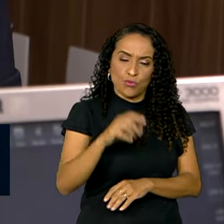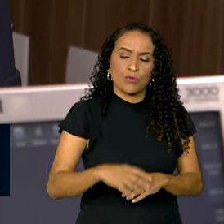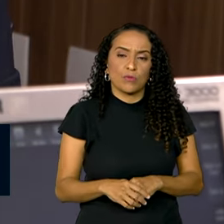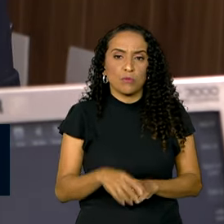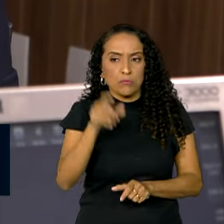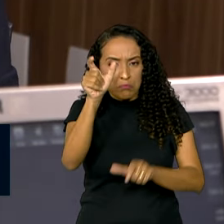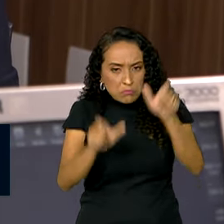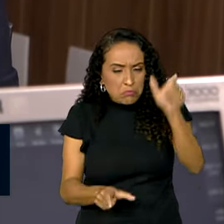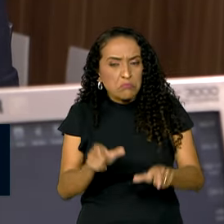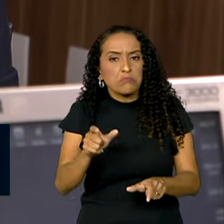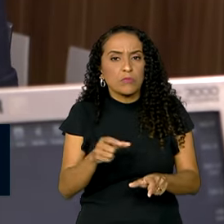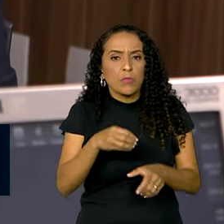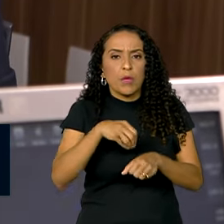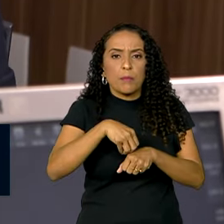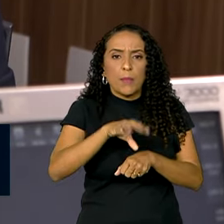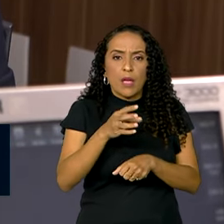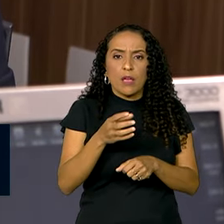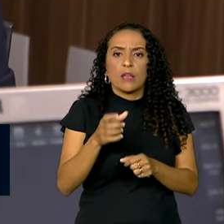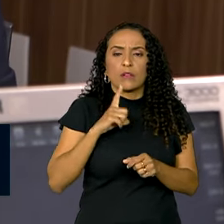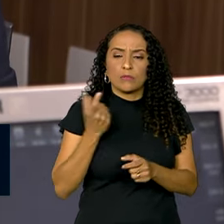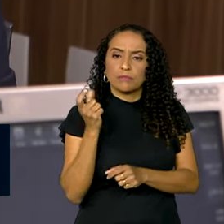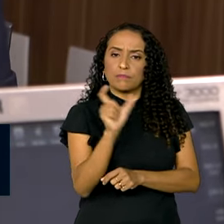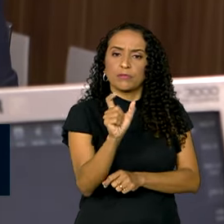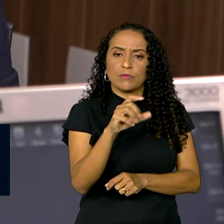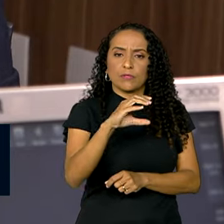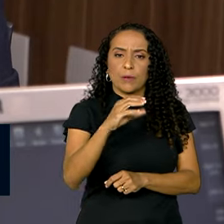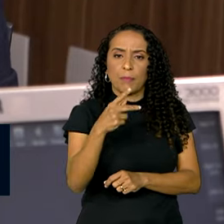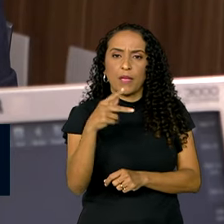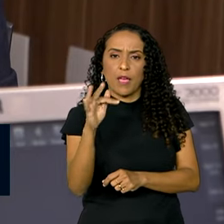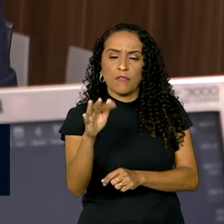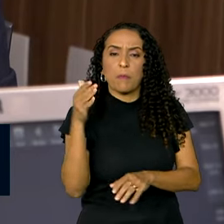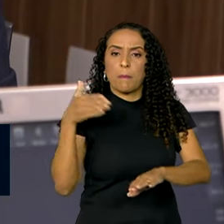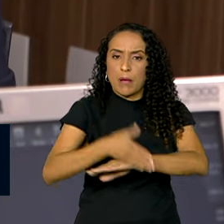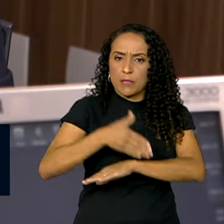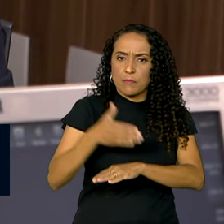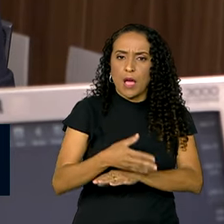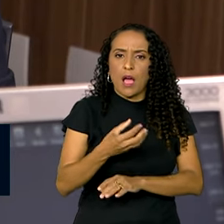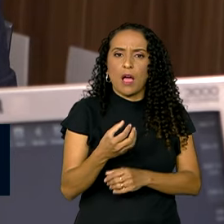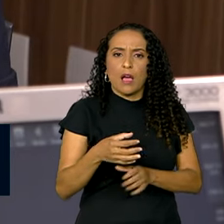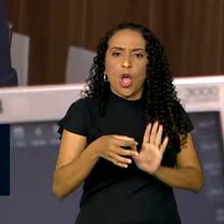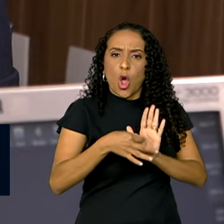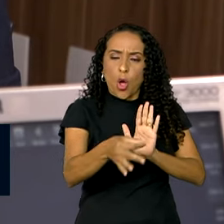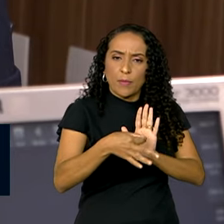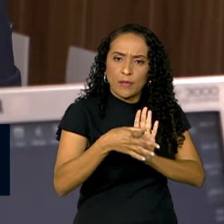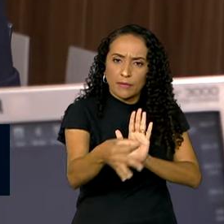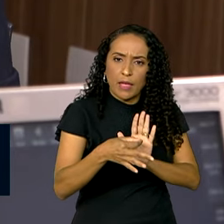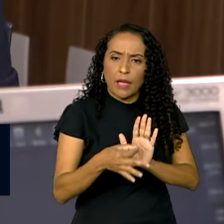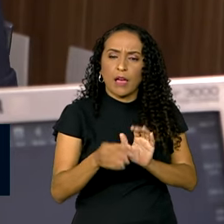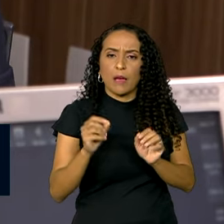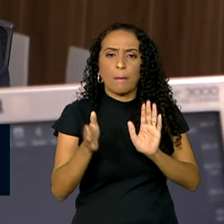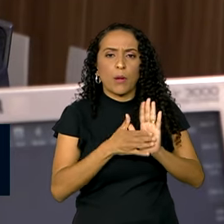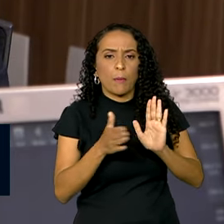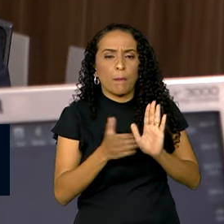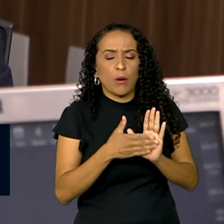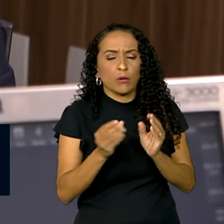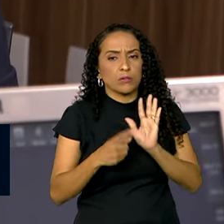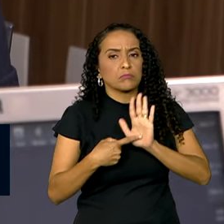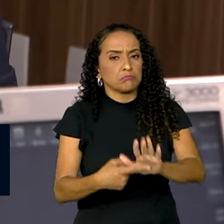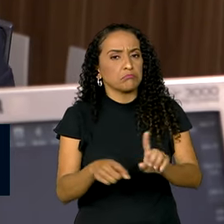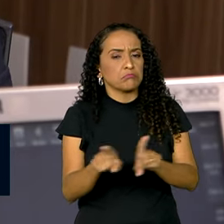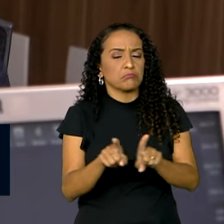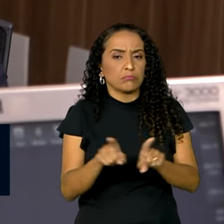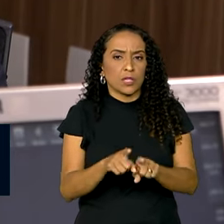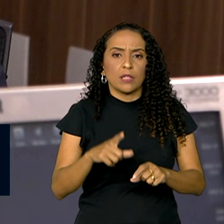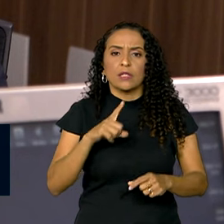usuários que colocaram o seu CPF ali para participar para comentar para fazer propostas tivemos